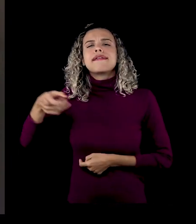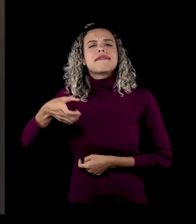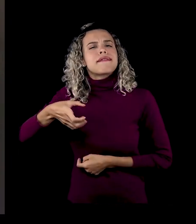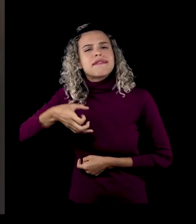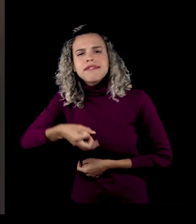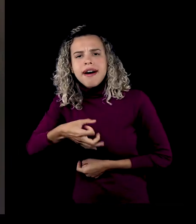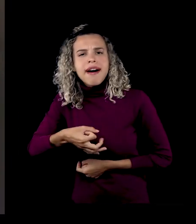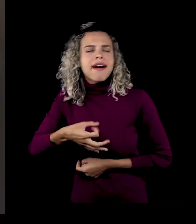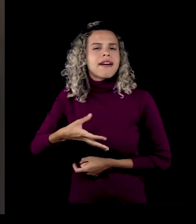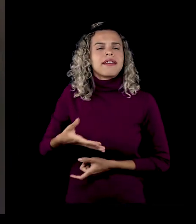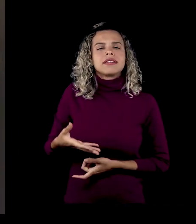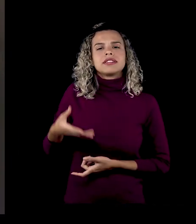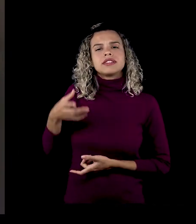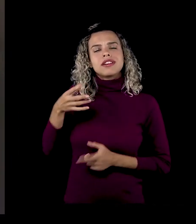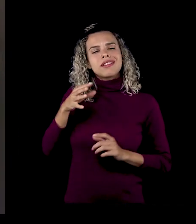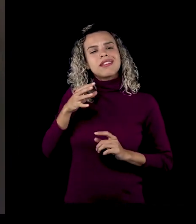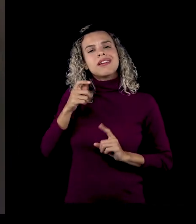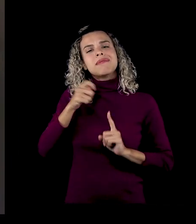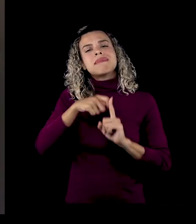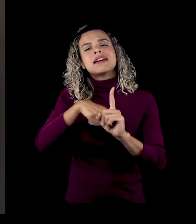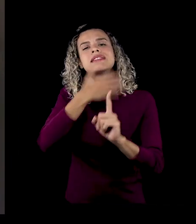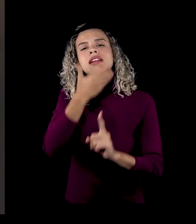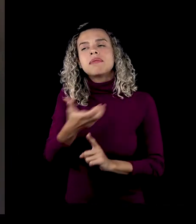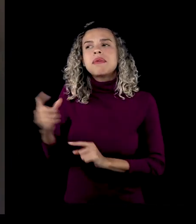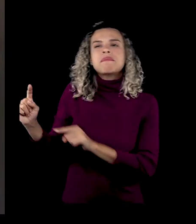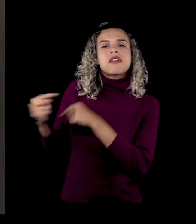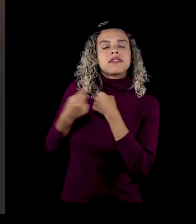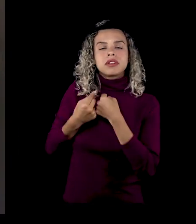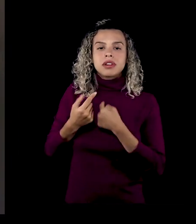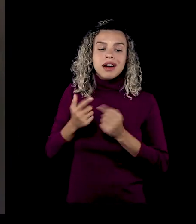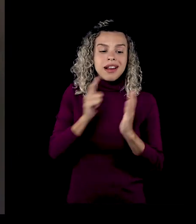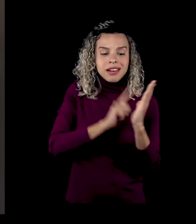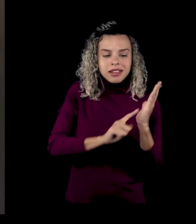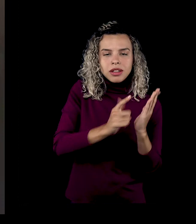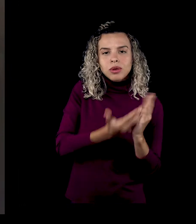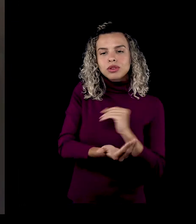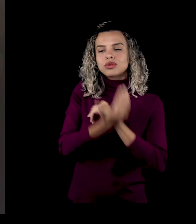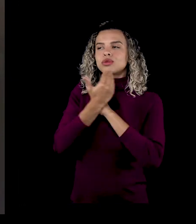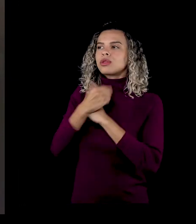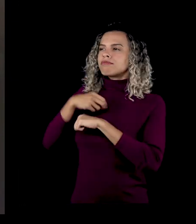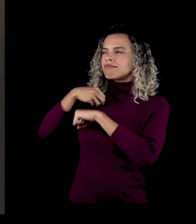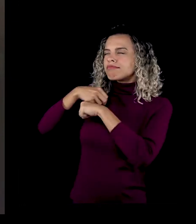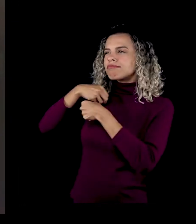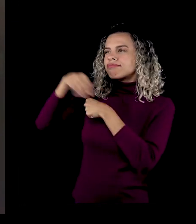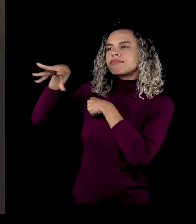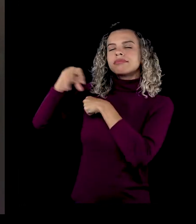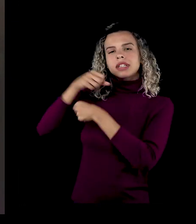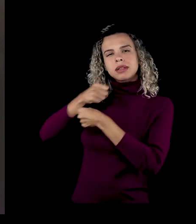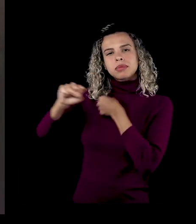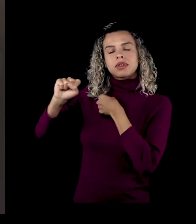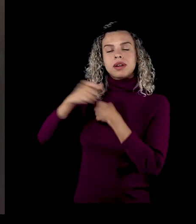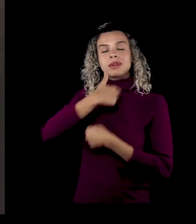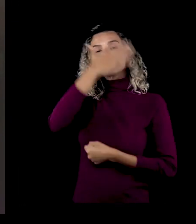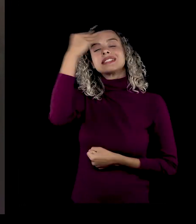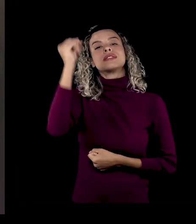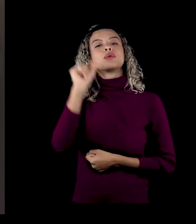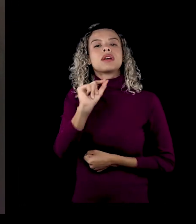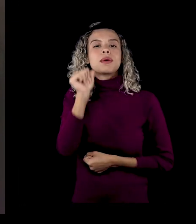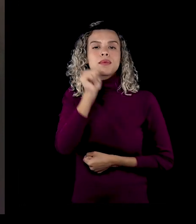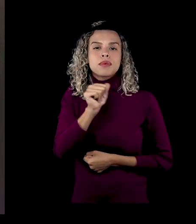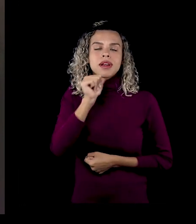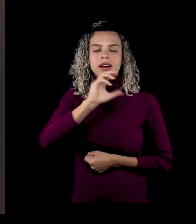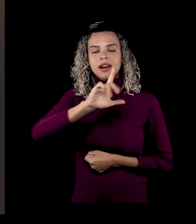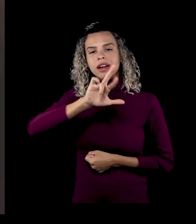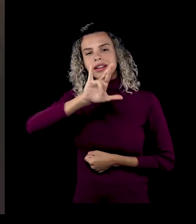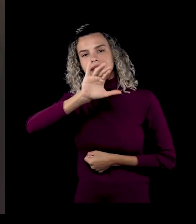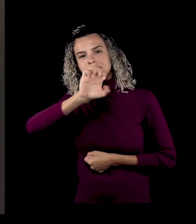acovardado, chegava no final do ano e fazia? Era literatura. A literatura me deu essas entrelinhas. Eu esquecia que a Clarice Lispector era uma